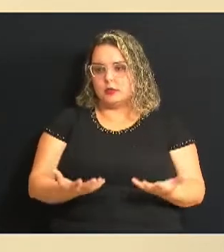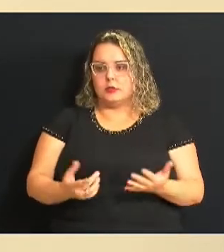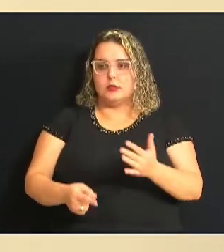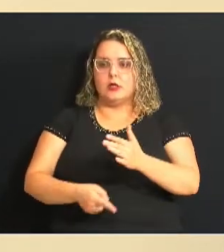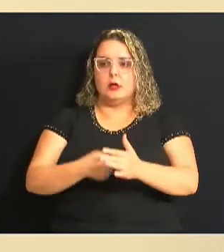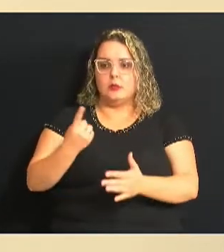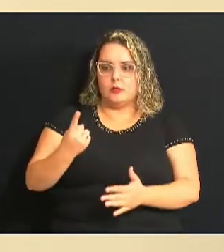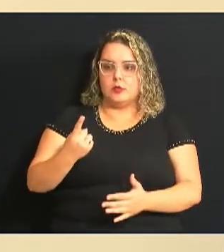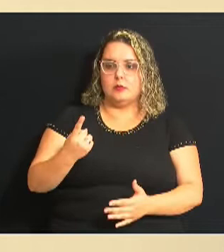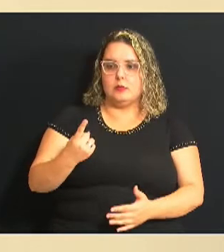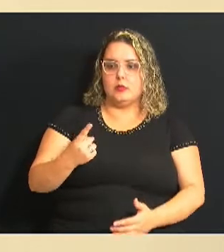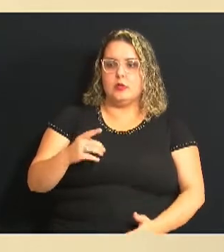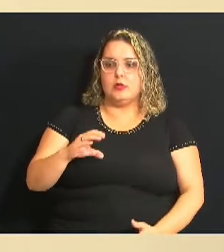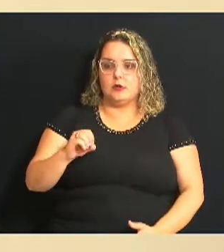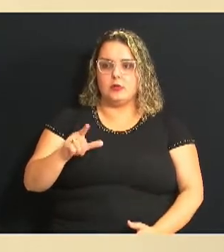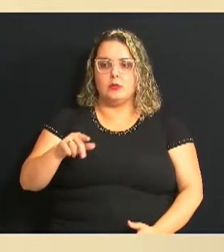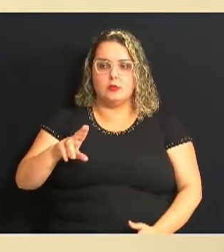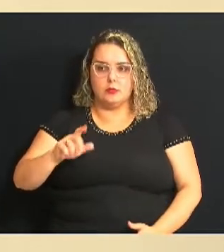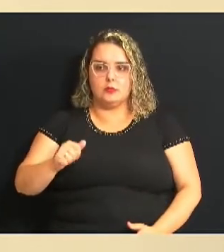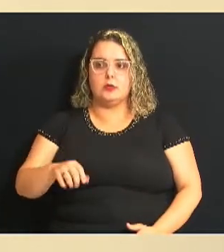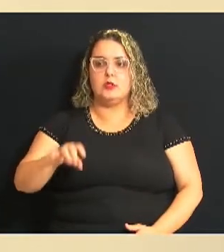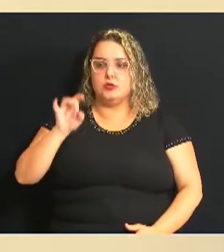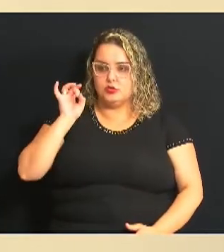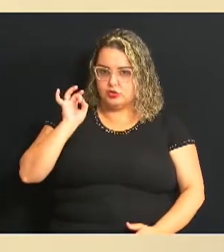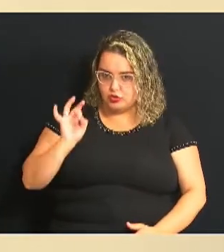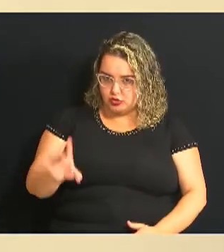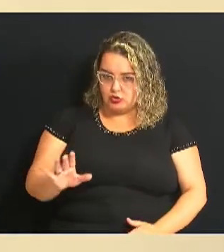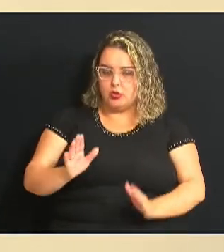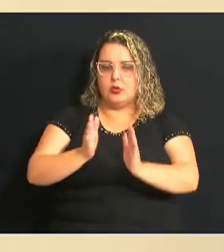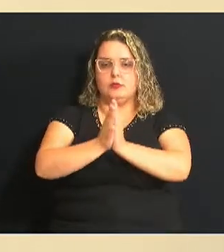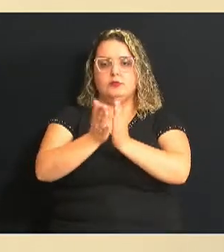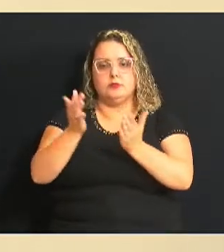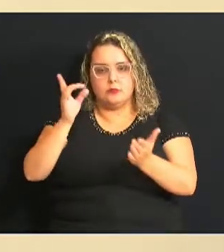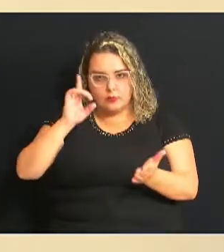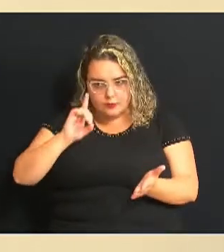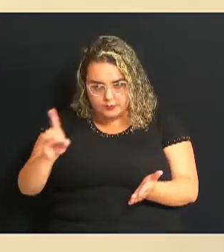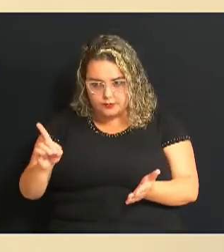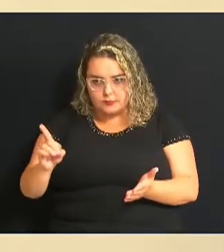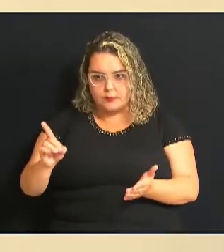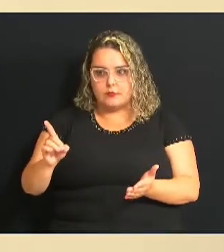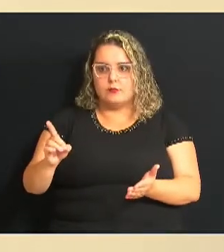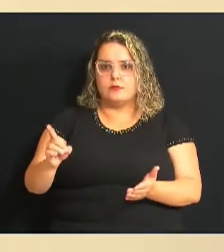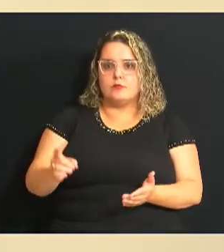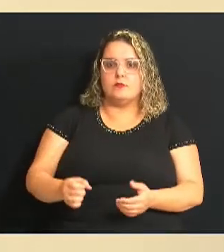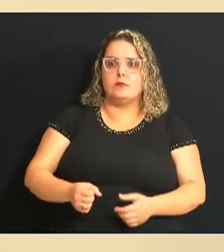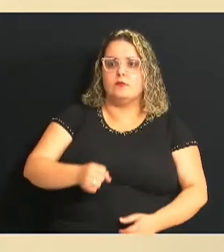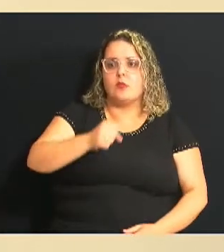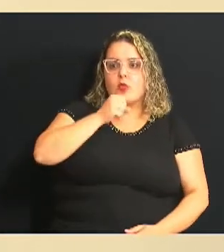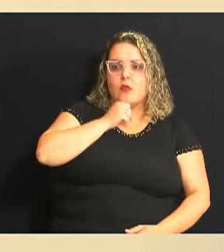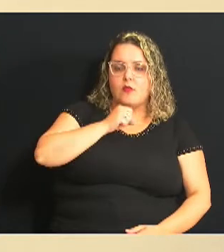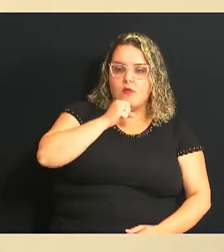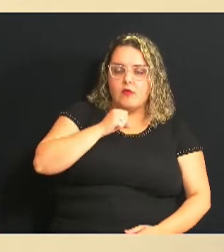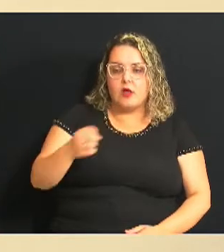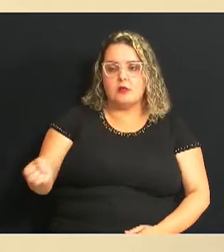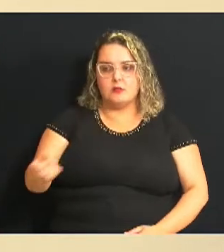ou a primeira coluna é somente as Escrituras, Antigo e Novo Testamento. Segundo sola,